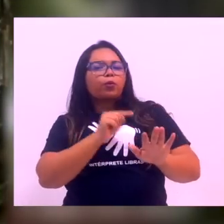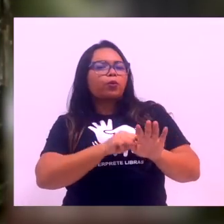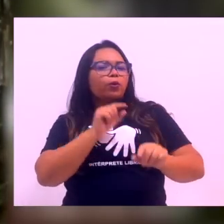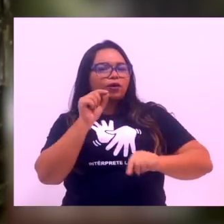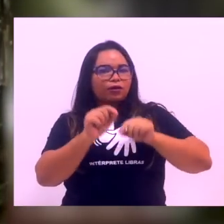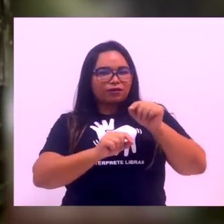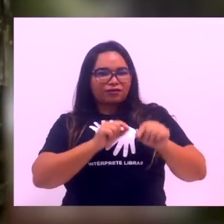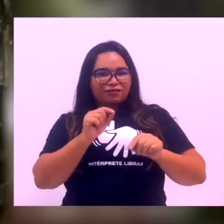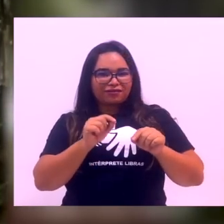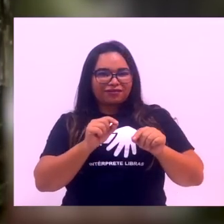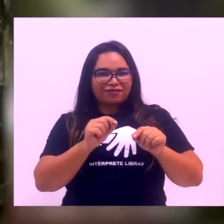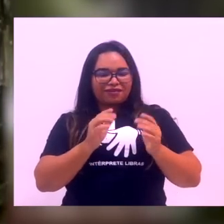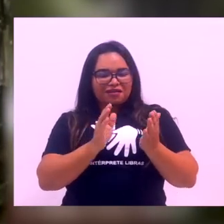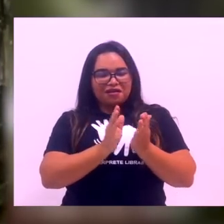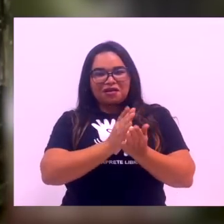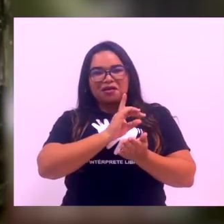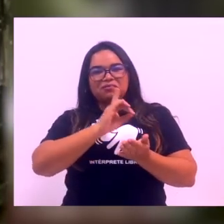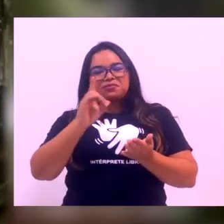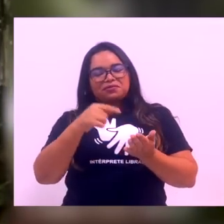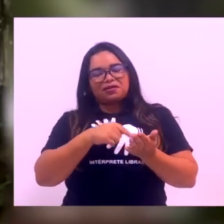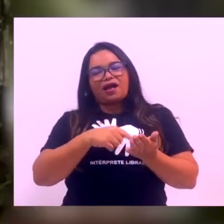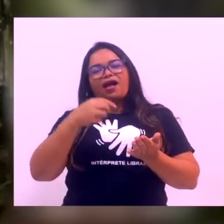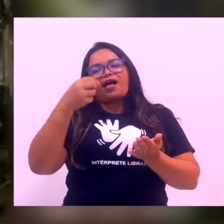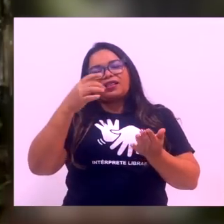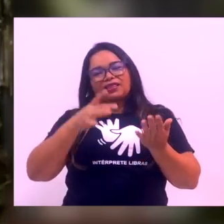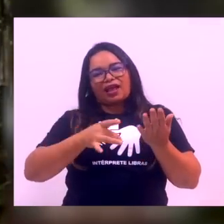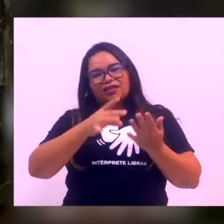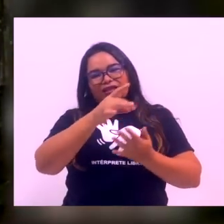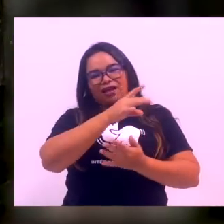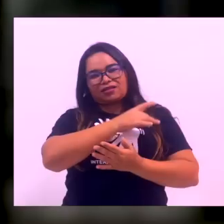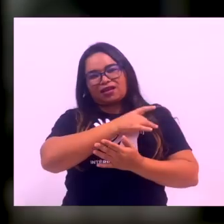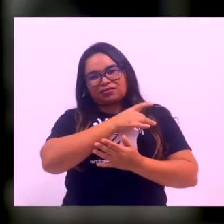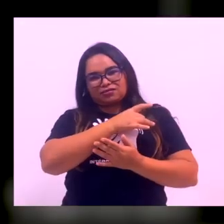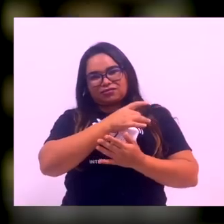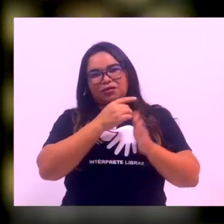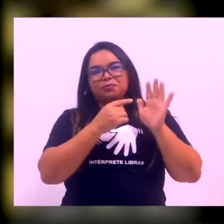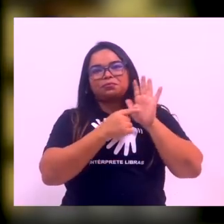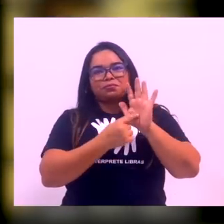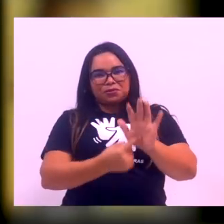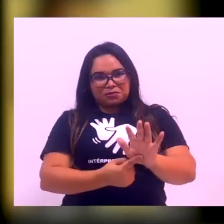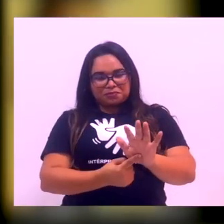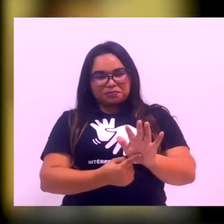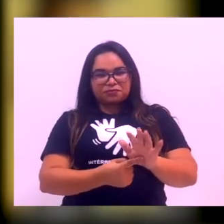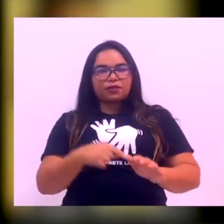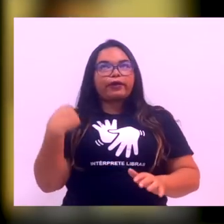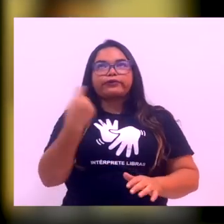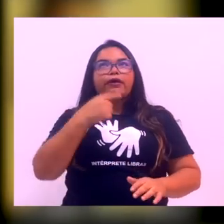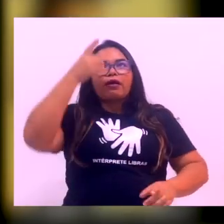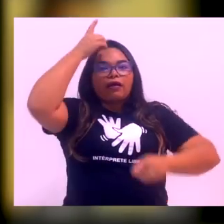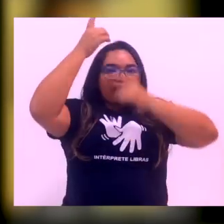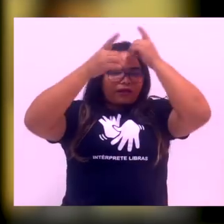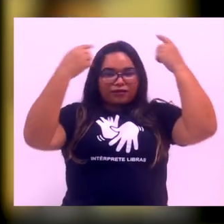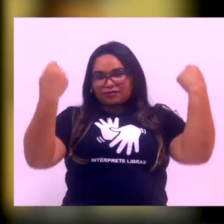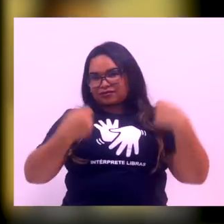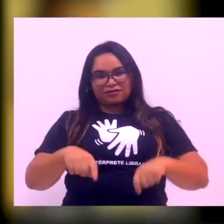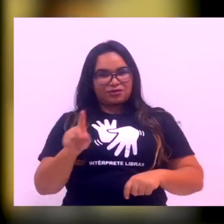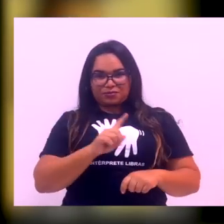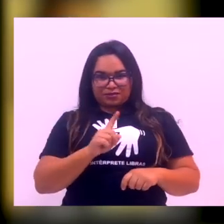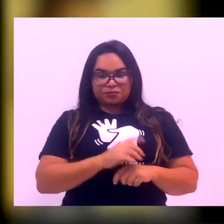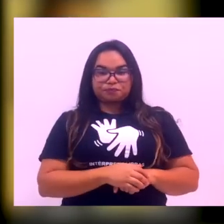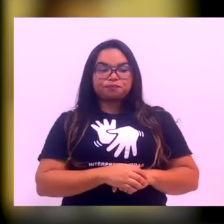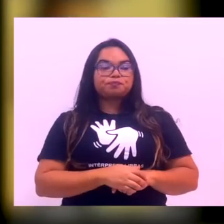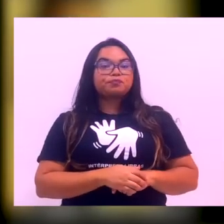O que esse sonho significa? Bem, a Bíblia é muito gentil conosco, porque ela nos diz exatamente